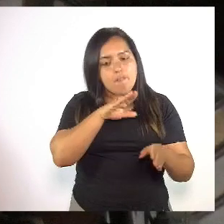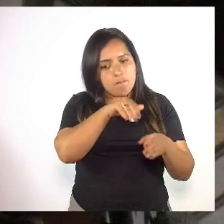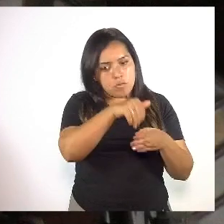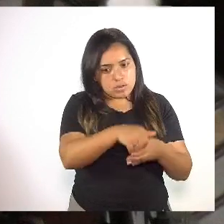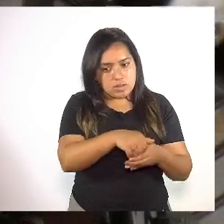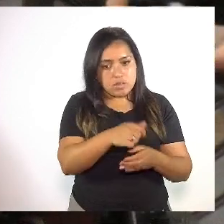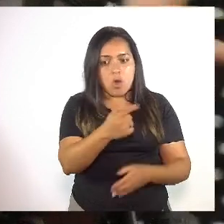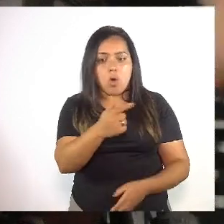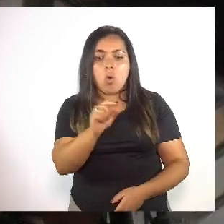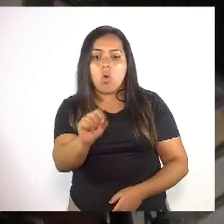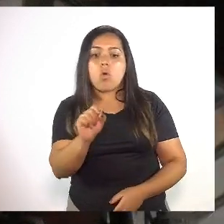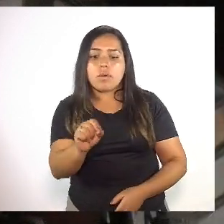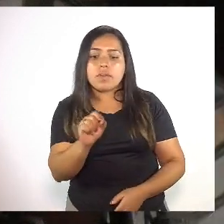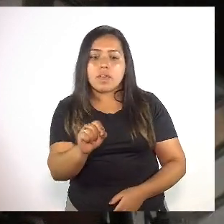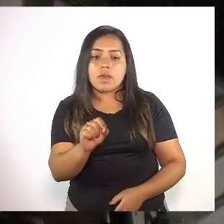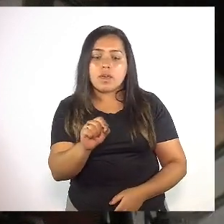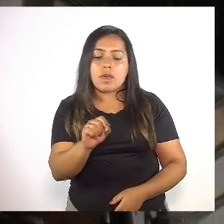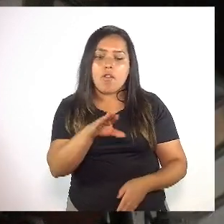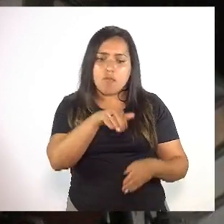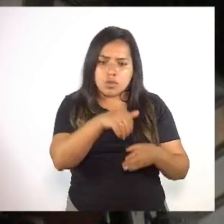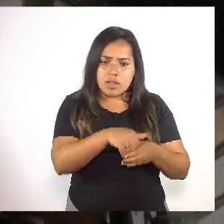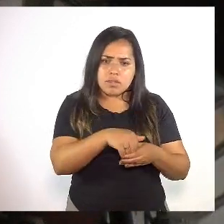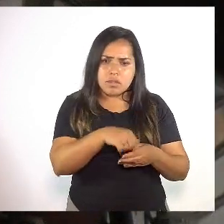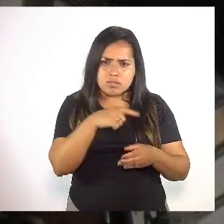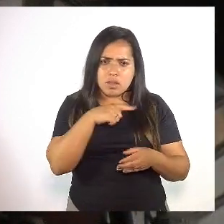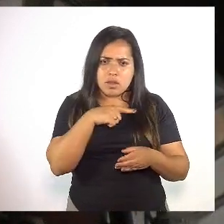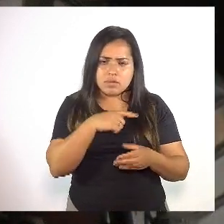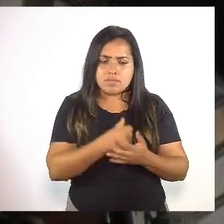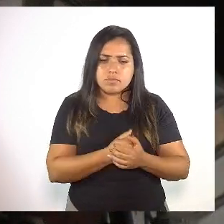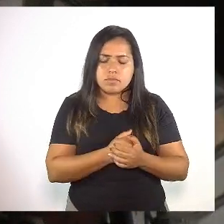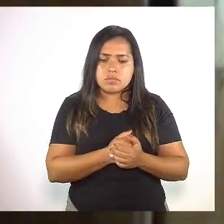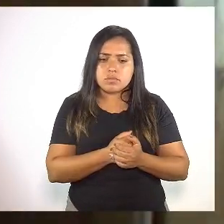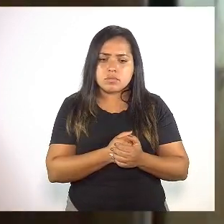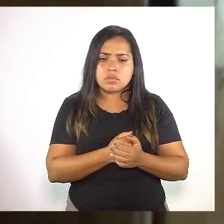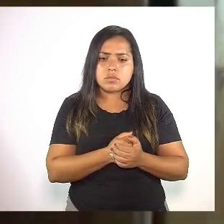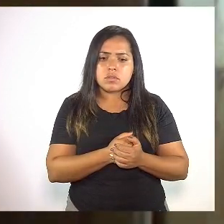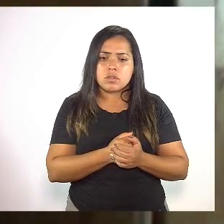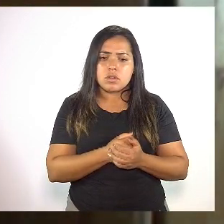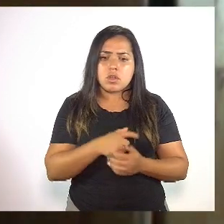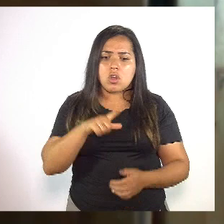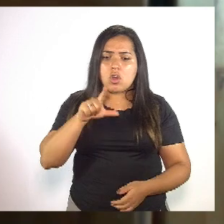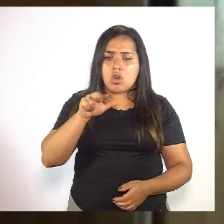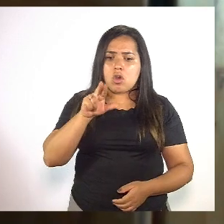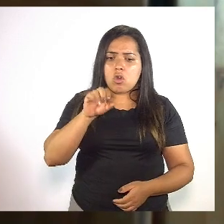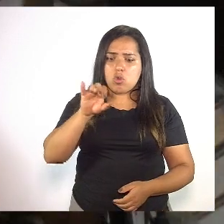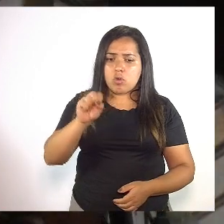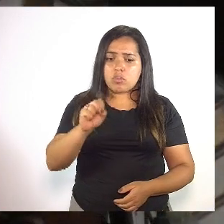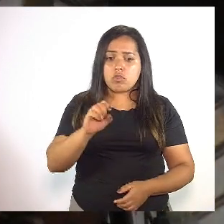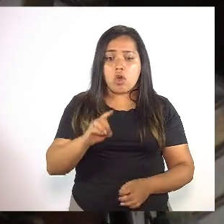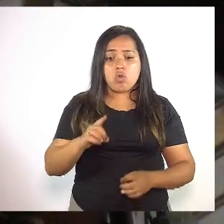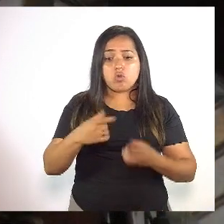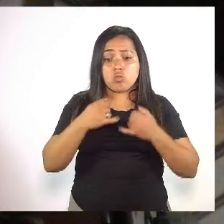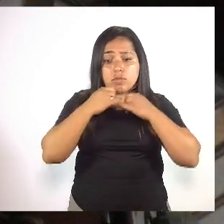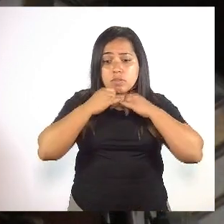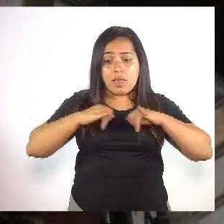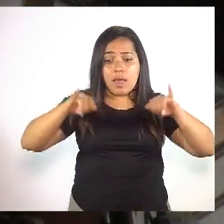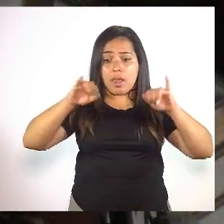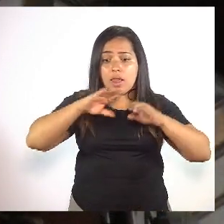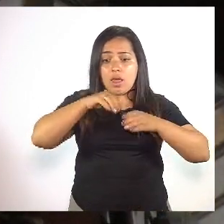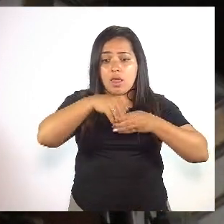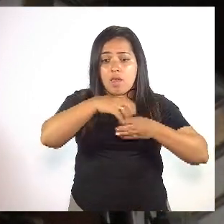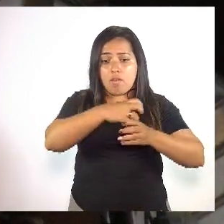Tem a votação agora, o deputado Bacelar. Senhor presidente, eu queria fazer a declaração de voto ainda. Presidente